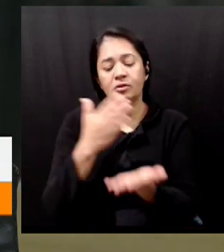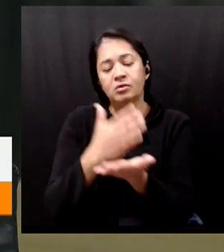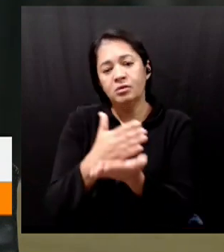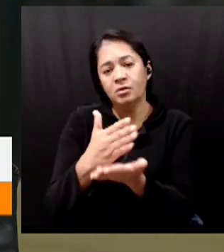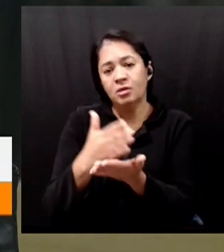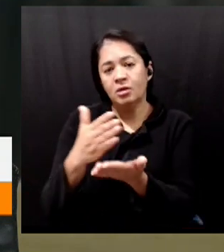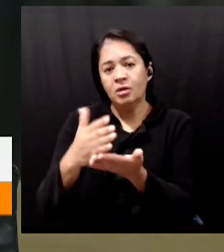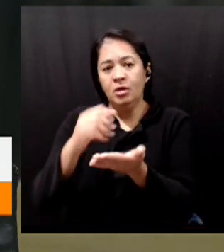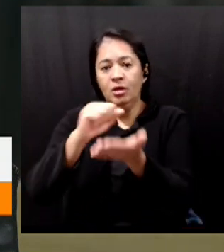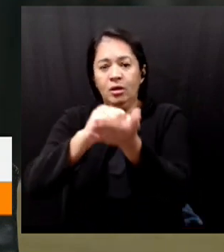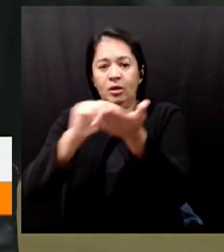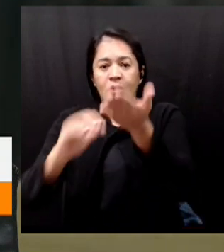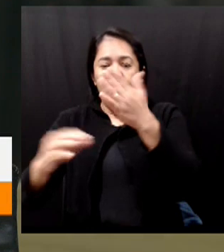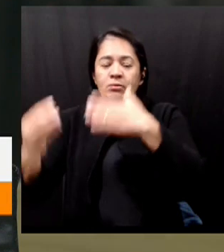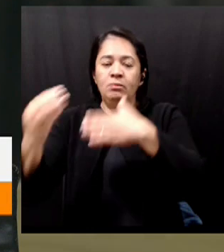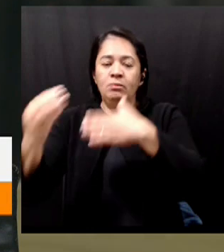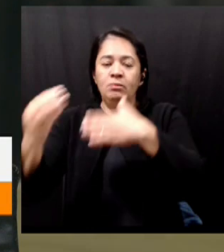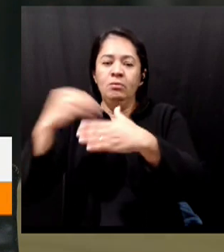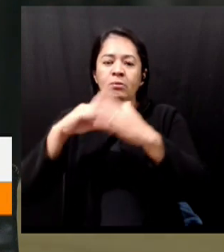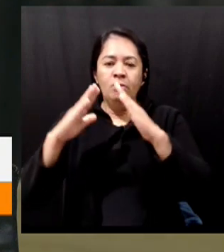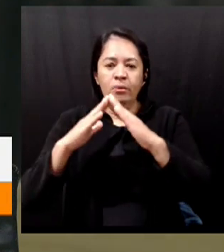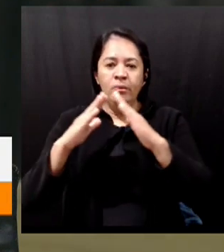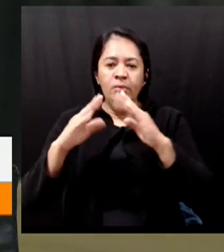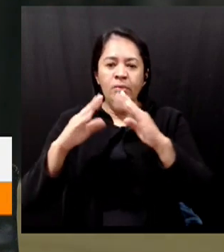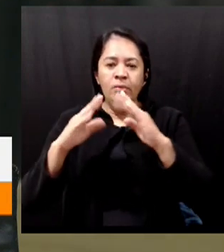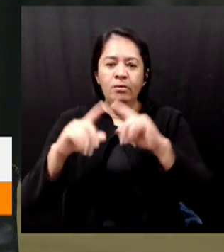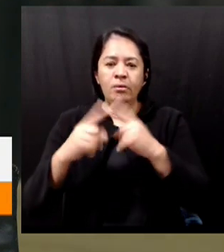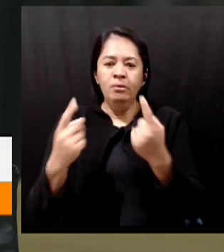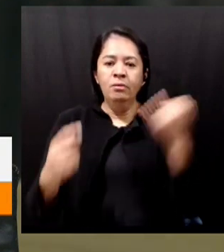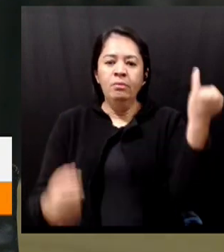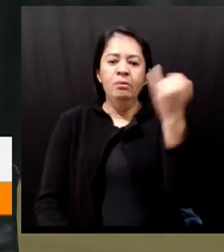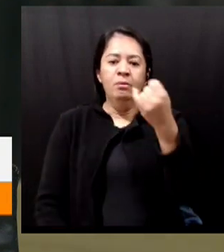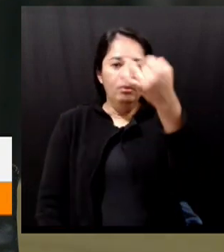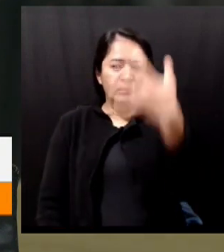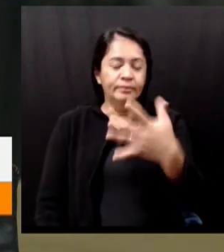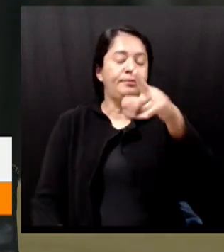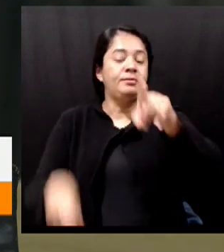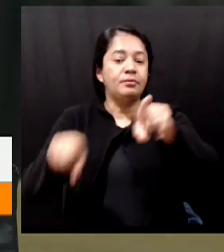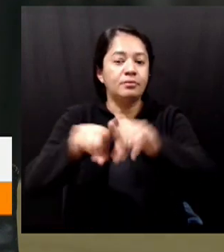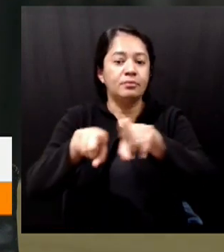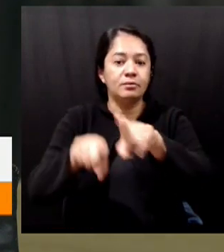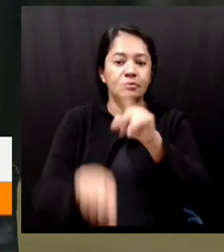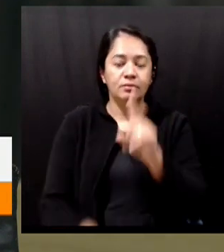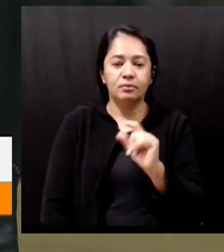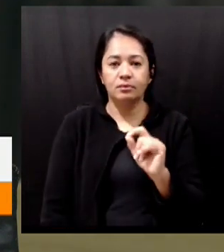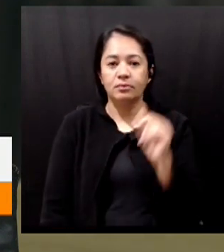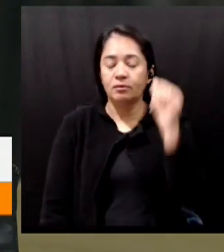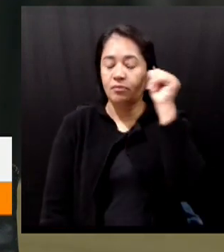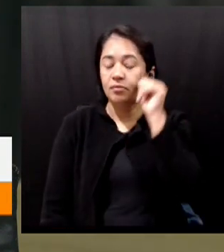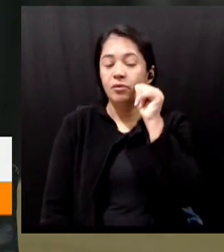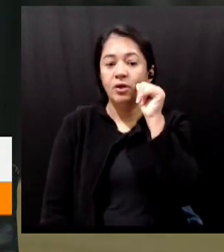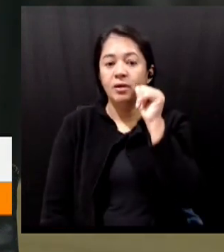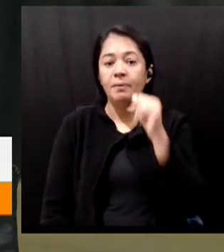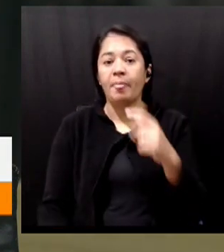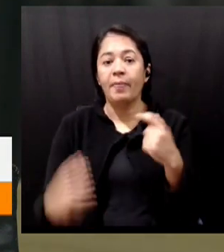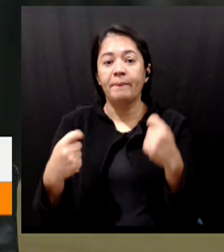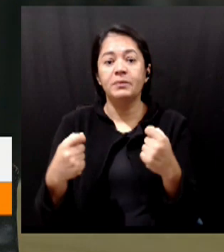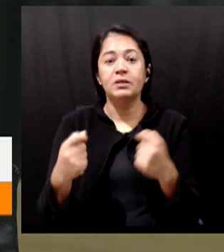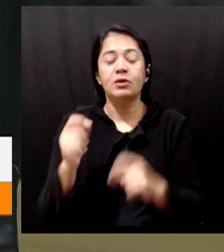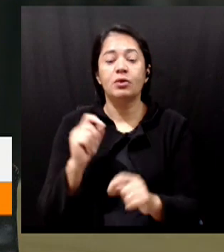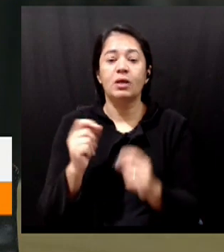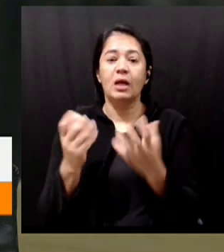né. Mas é importante a gente salientar também, Lucilene, que a mulher ela precisa aceitar que essas tarefas